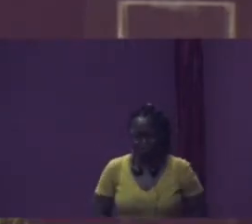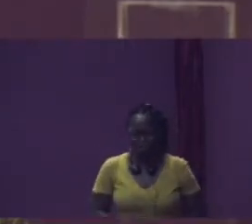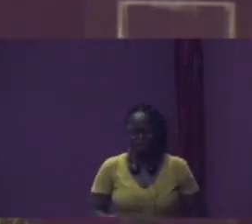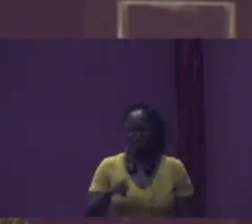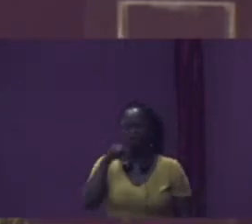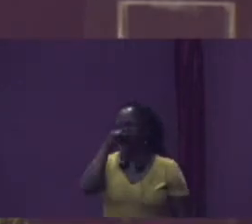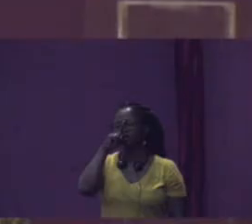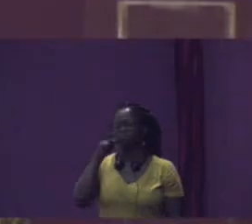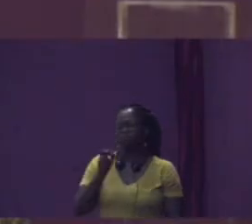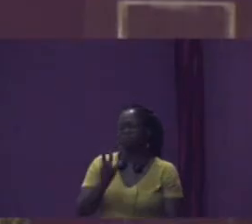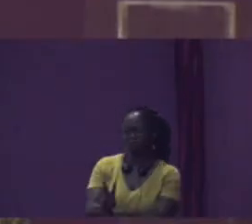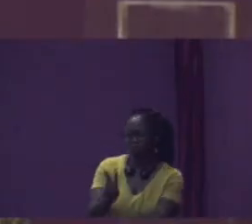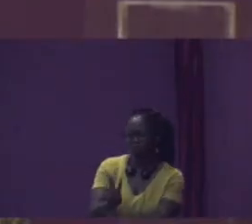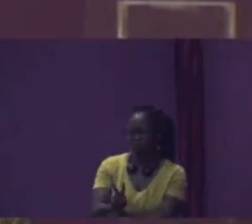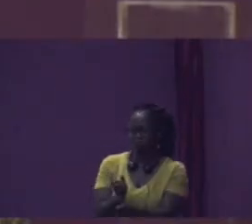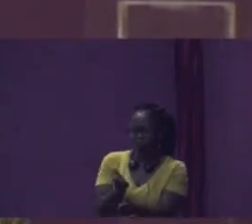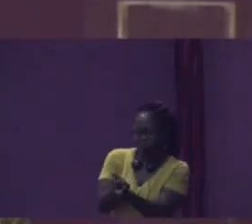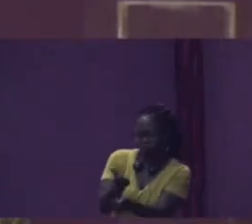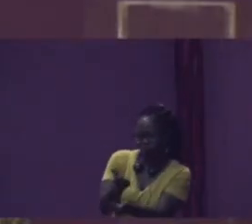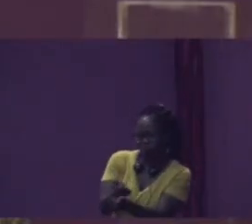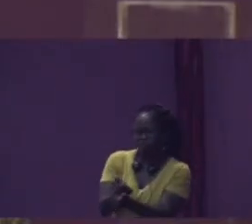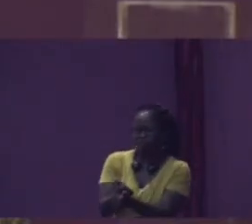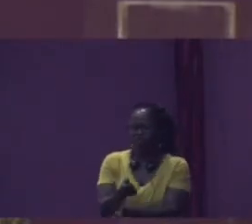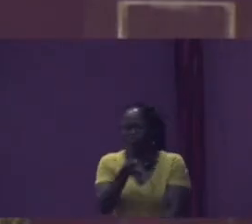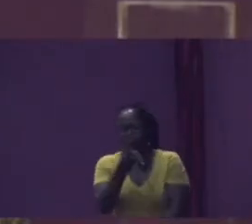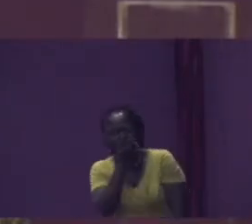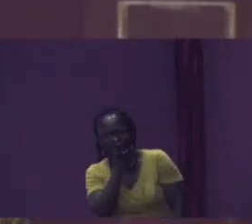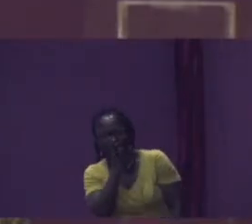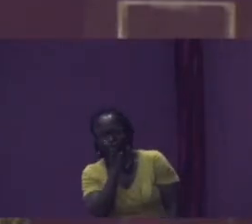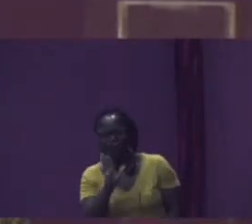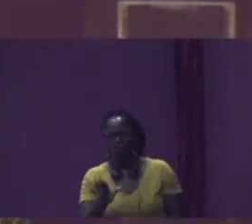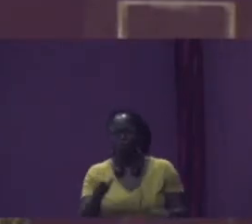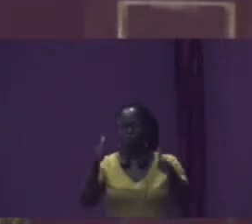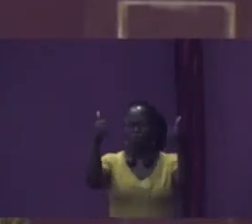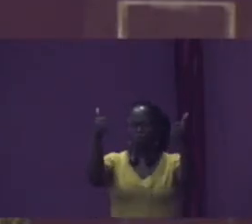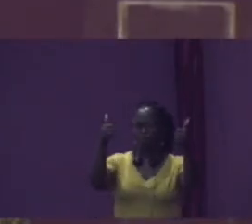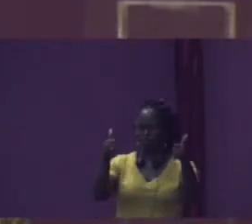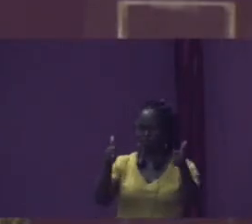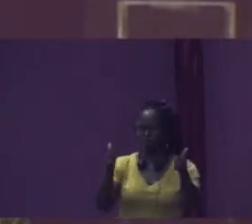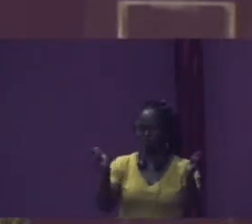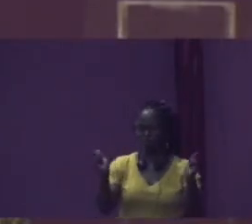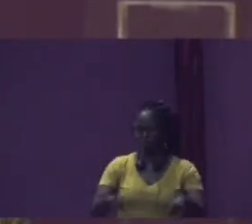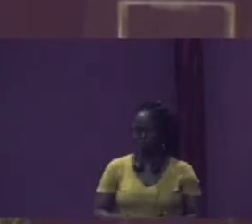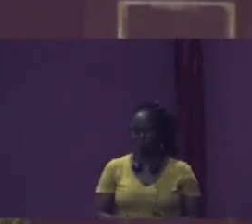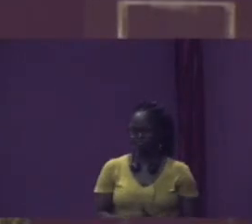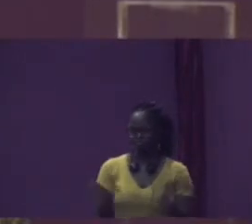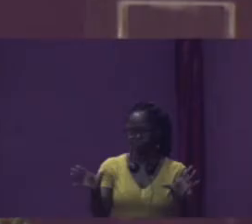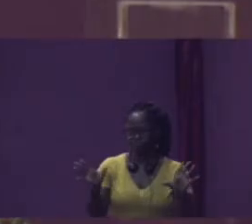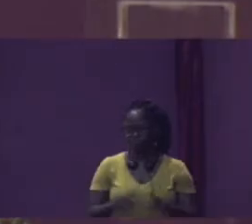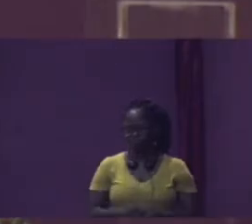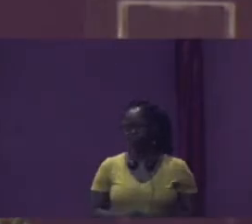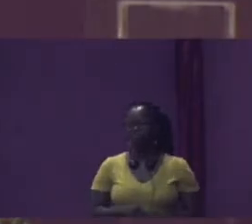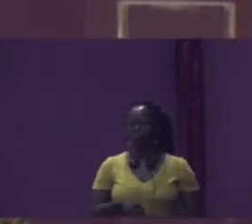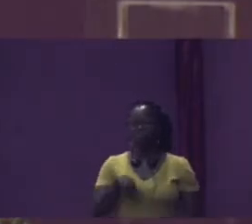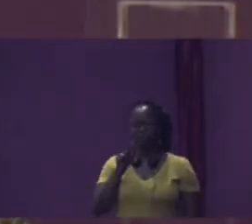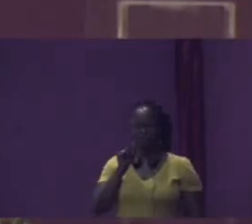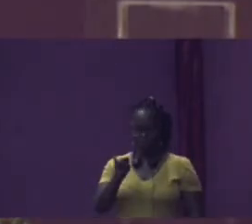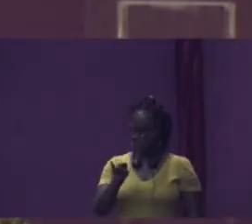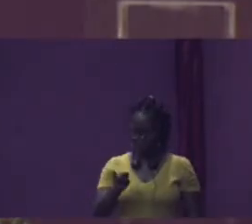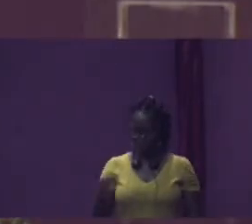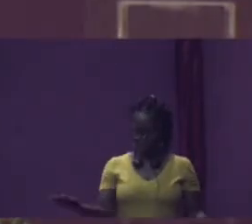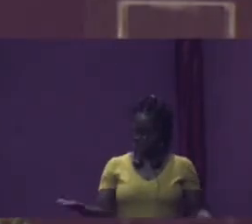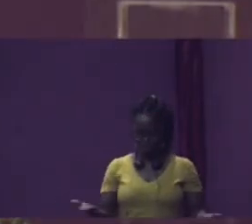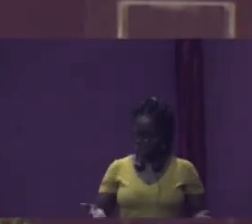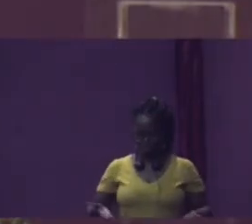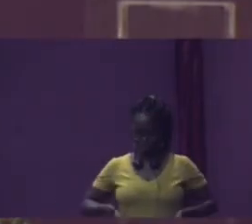ser monitorado, acompanhado e assistido com os melhores recursos disponíveis. Situam o parto como